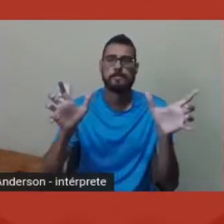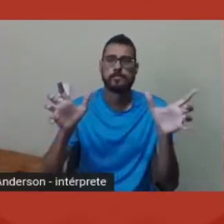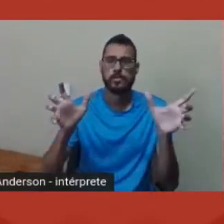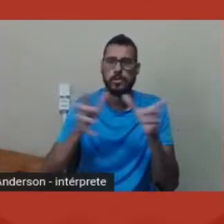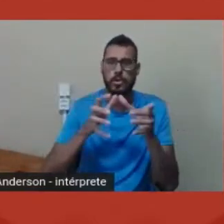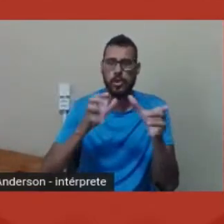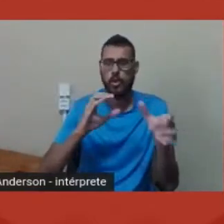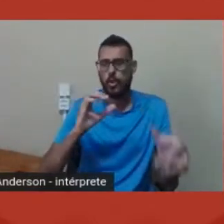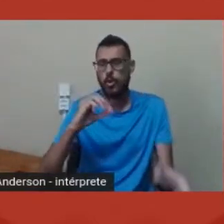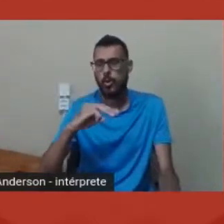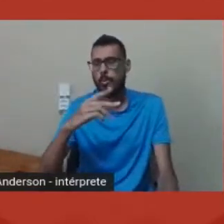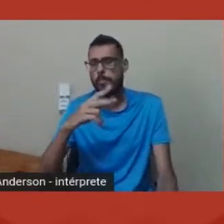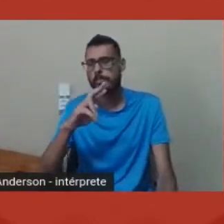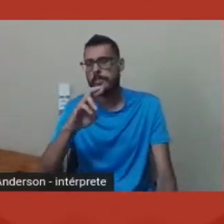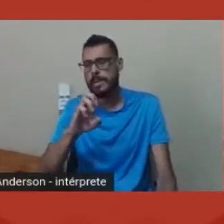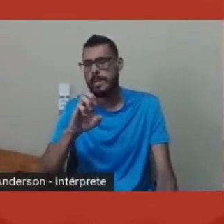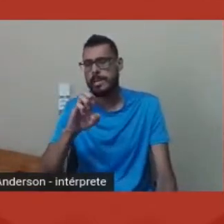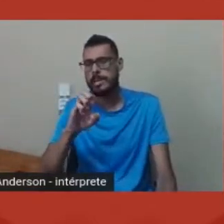compressibilidade, é isso?